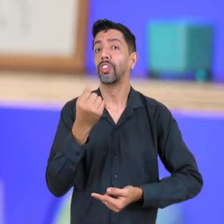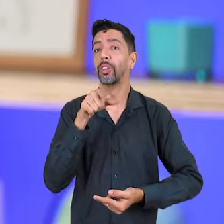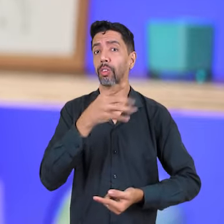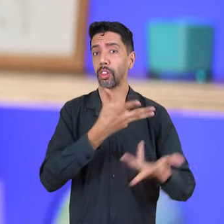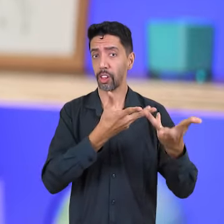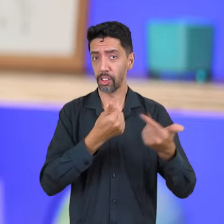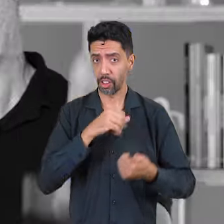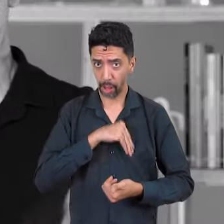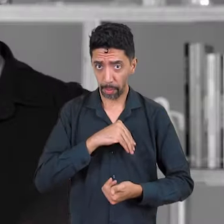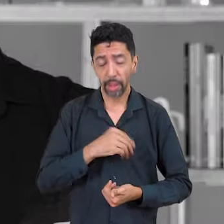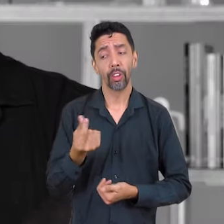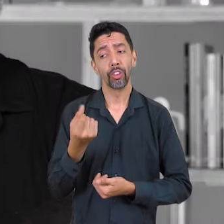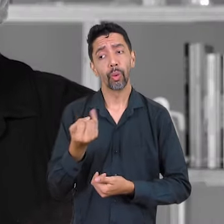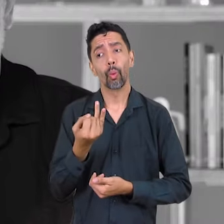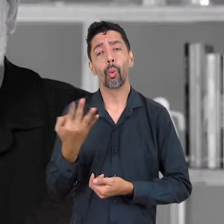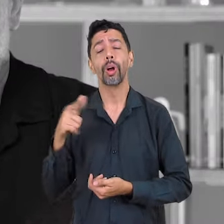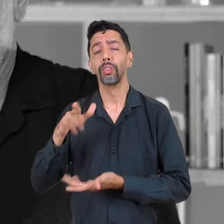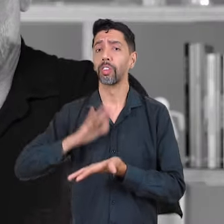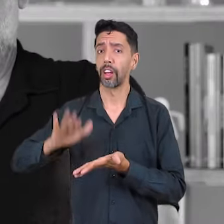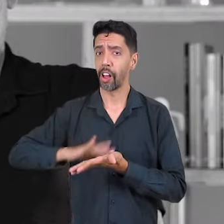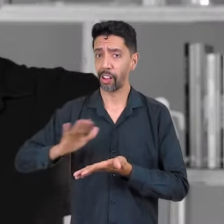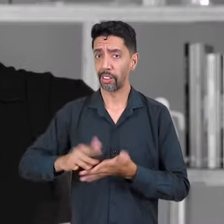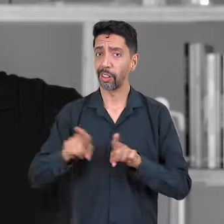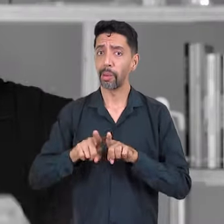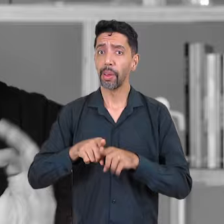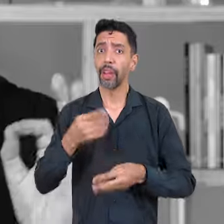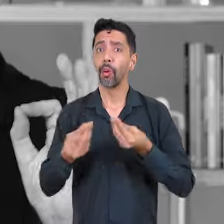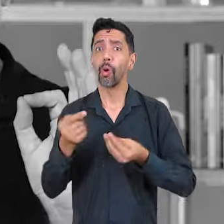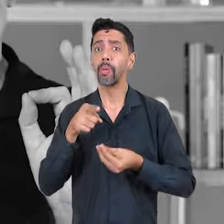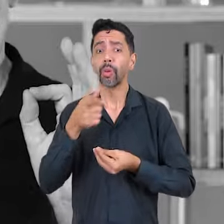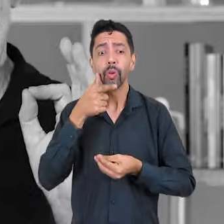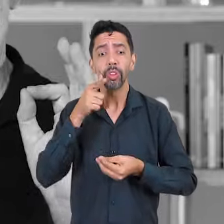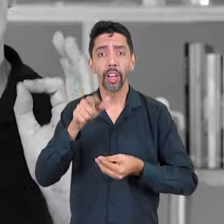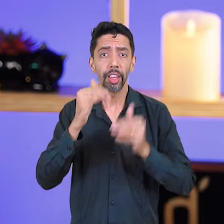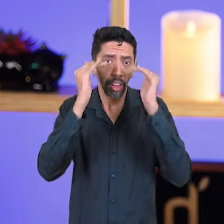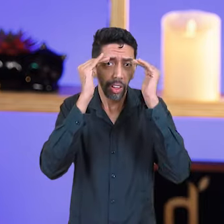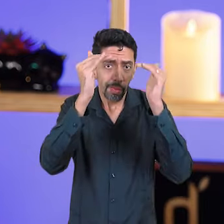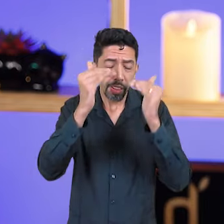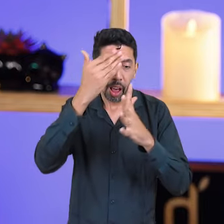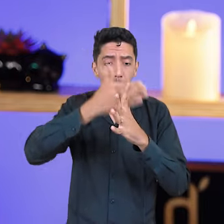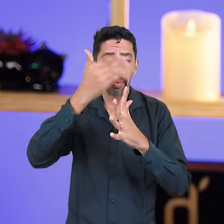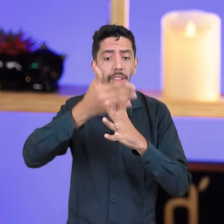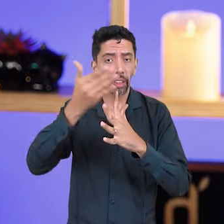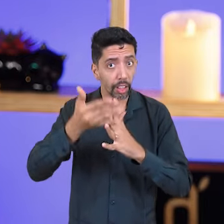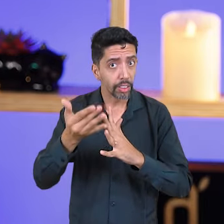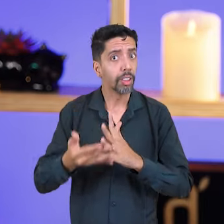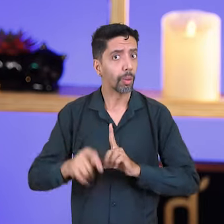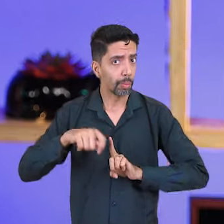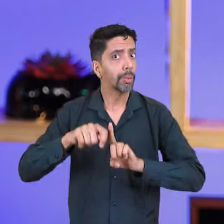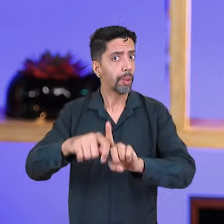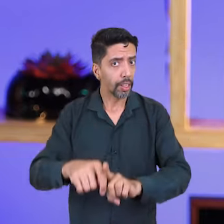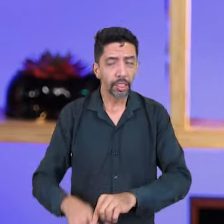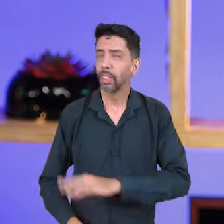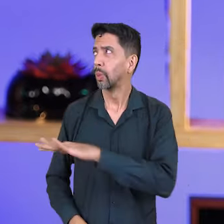de prestações. Reinaldo Domingos, prestações. Eu tenho muitas prestações. Não é um problema ter muitas